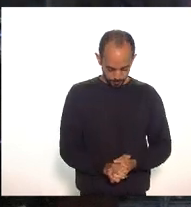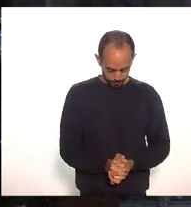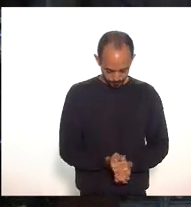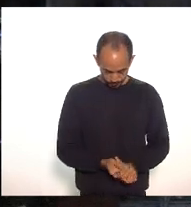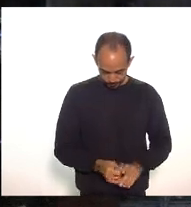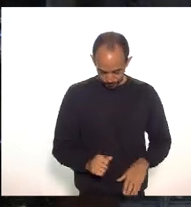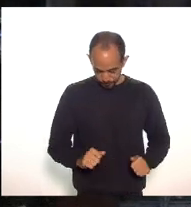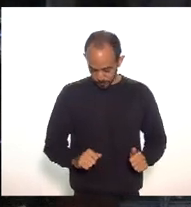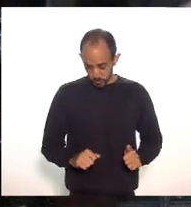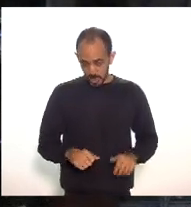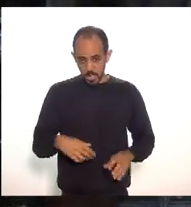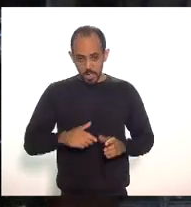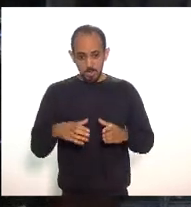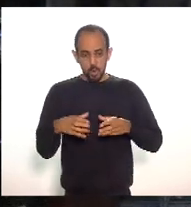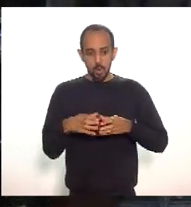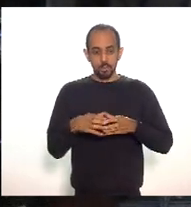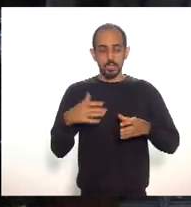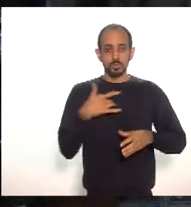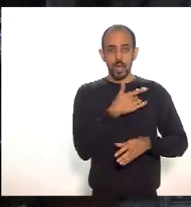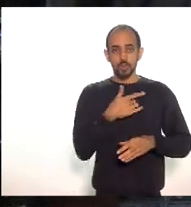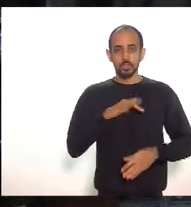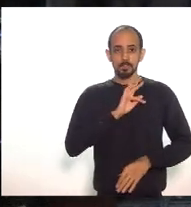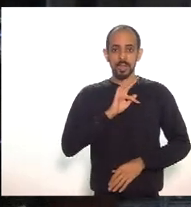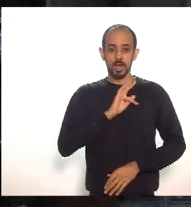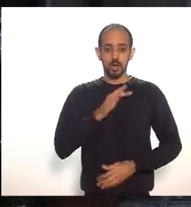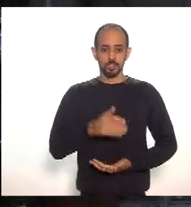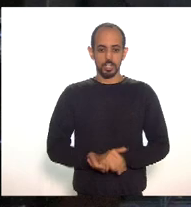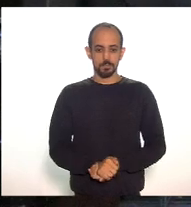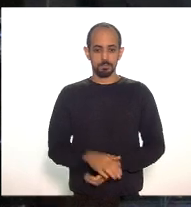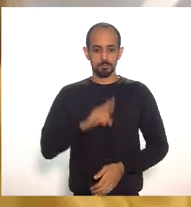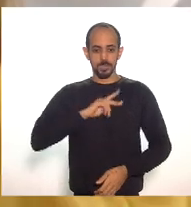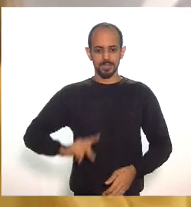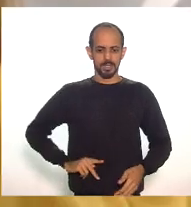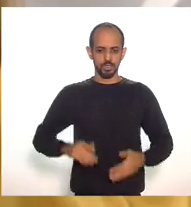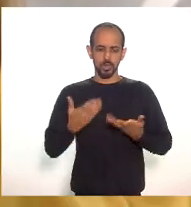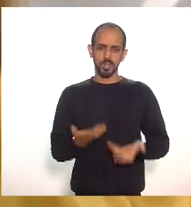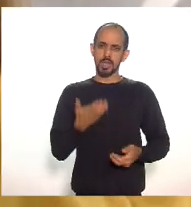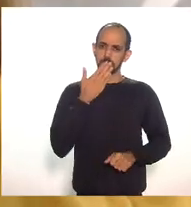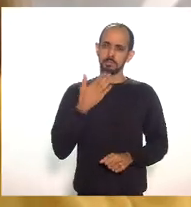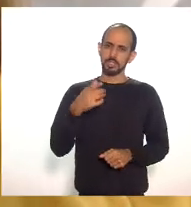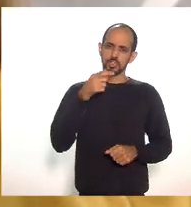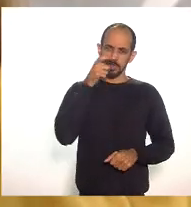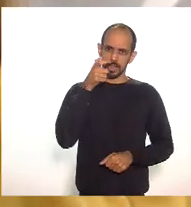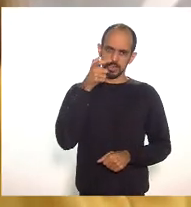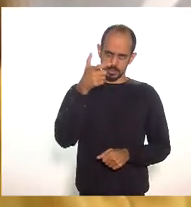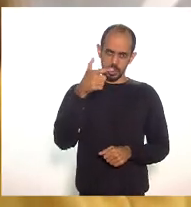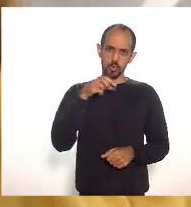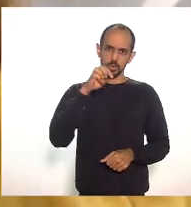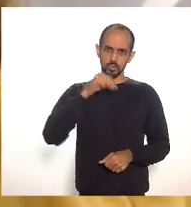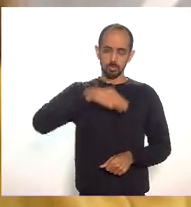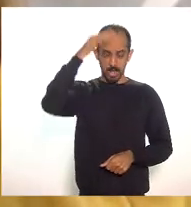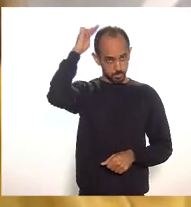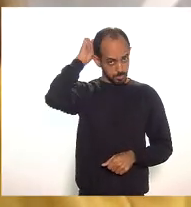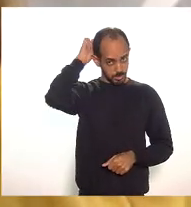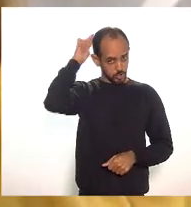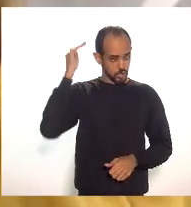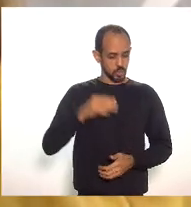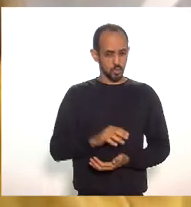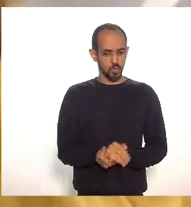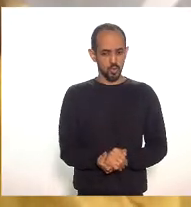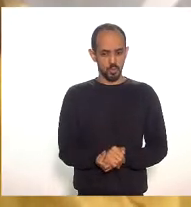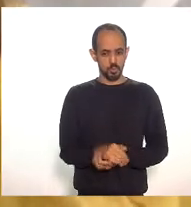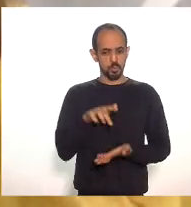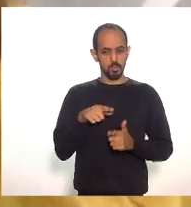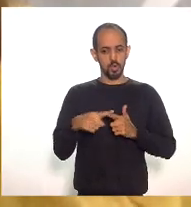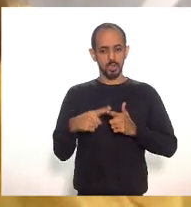Freitas pela comissão de saúde para casa da Marta rota esse dente eu queria pedir atenção do deputado Márcio Pacheco já que